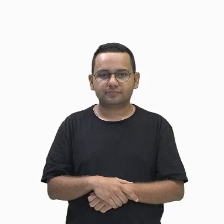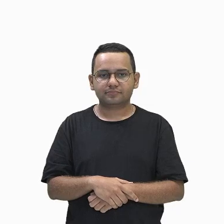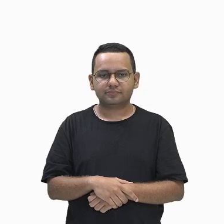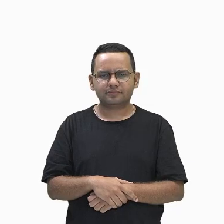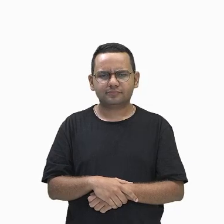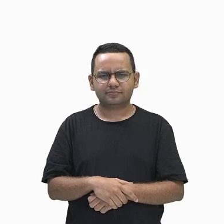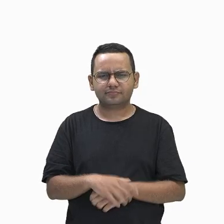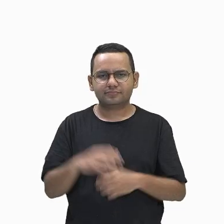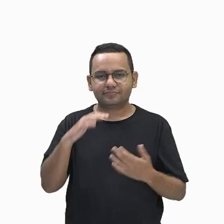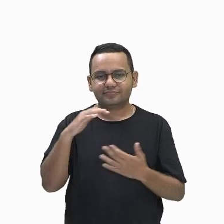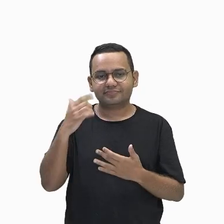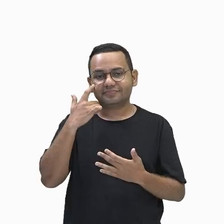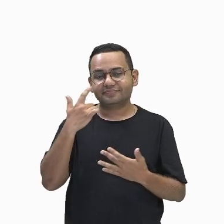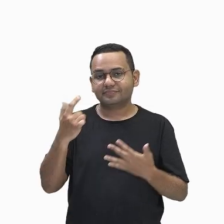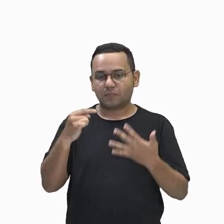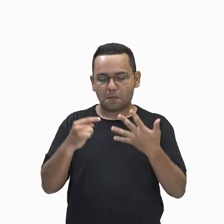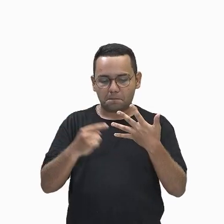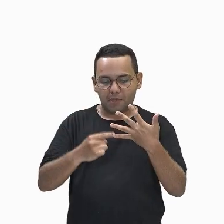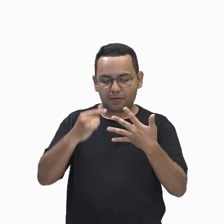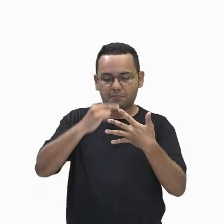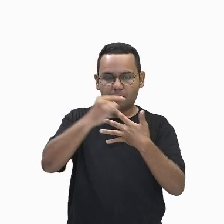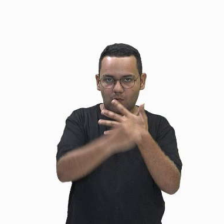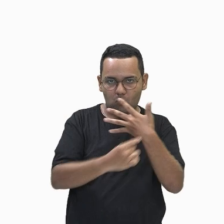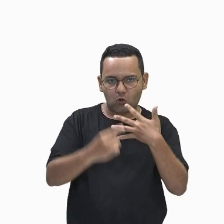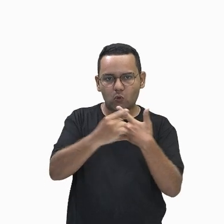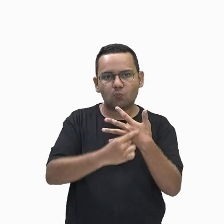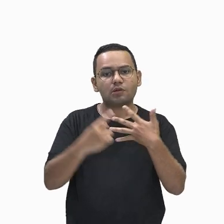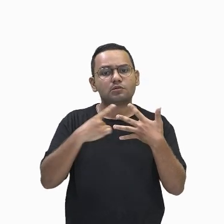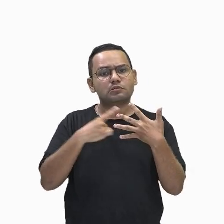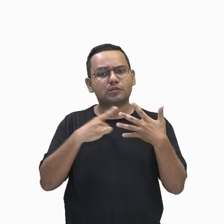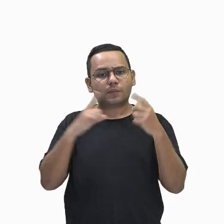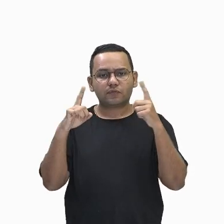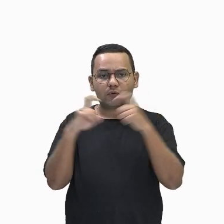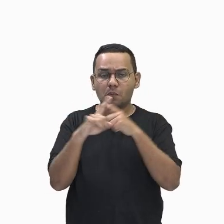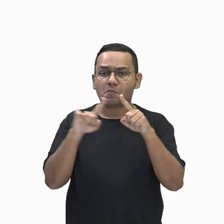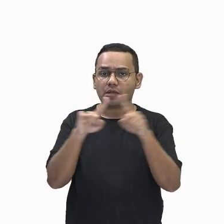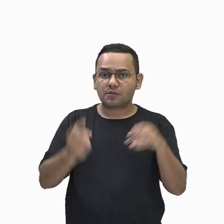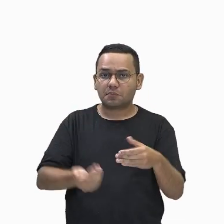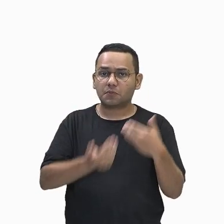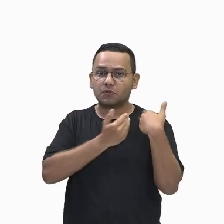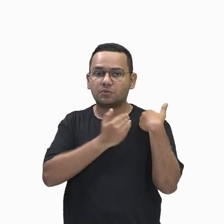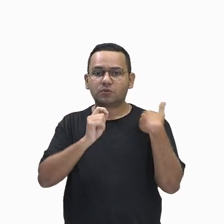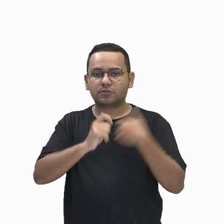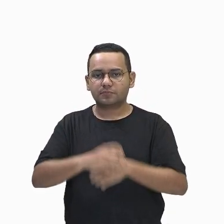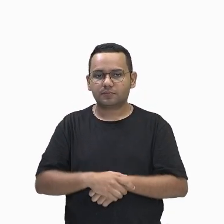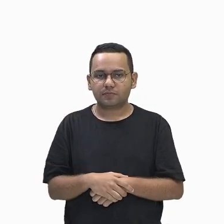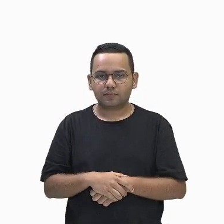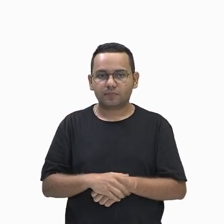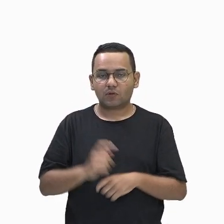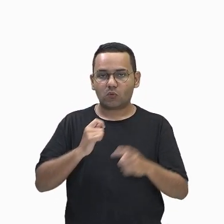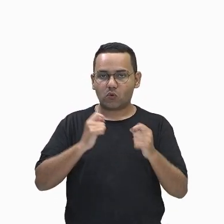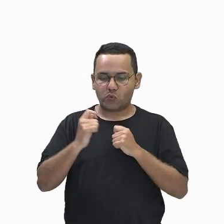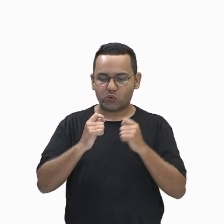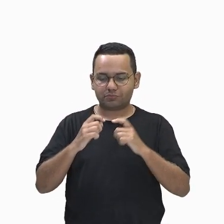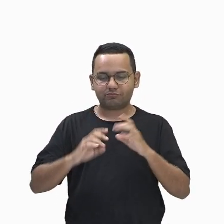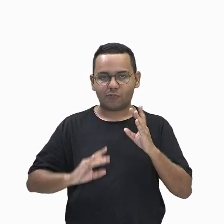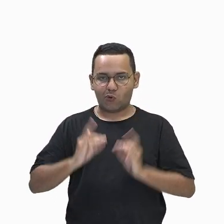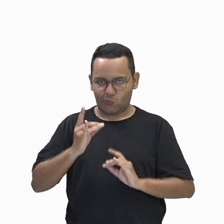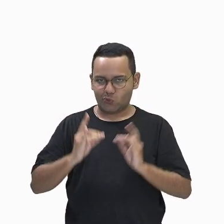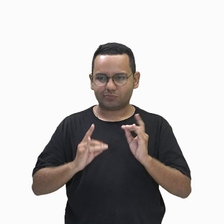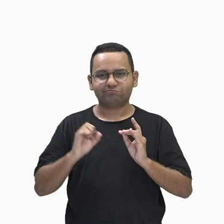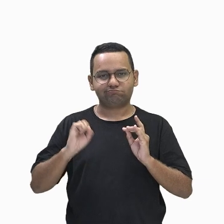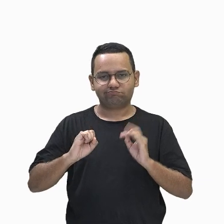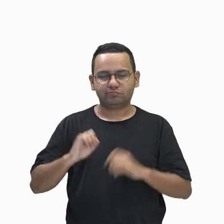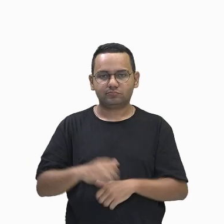endócrino, devido à sua complexidade, ele exerce um importante papel, que é a regulação hormonal.